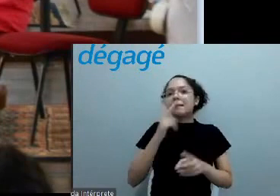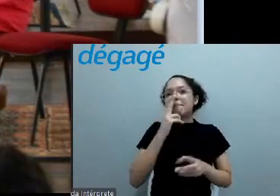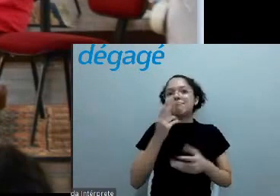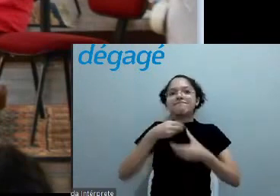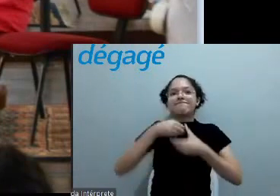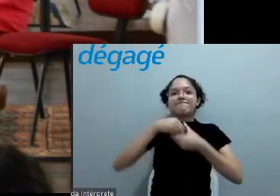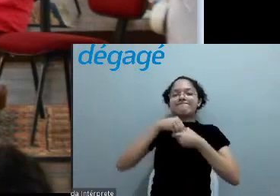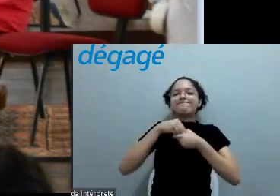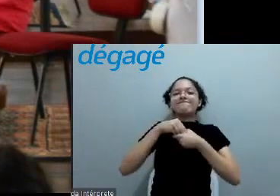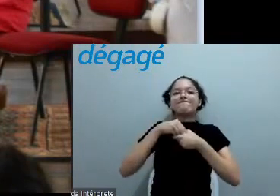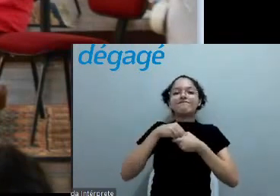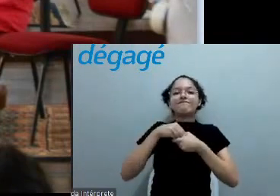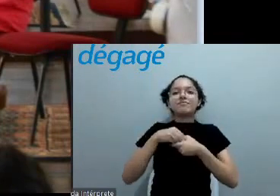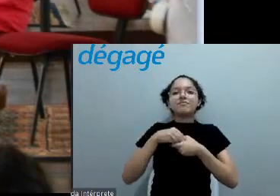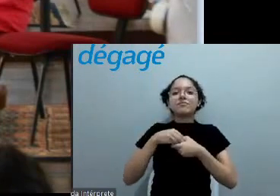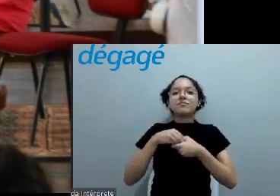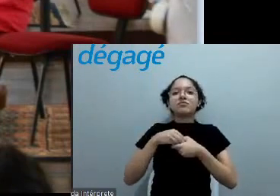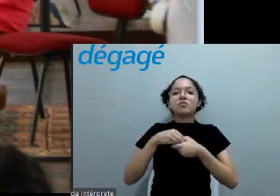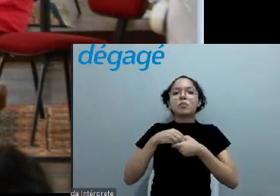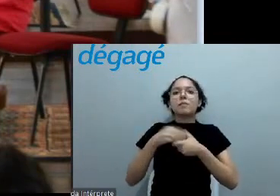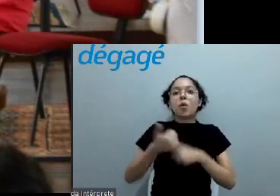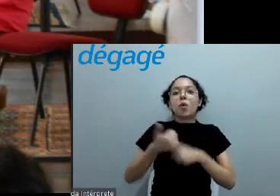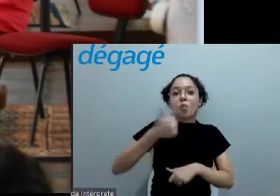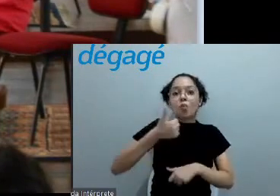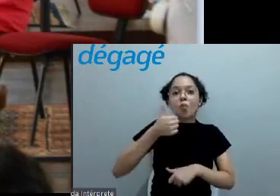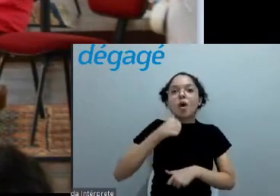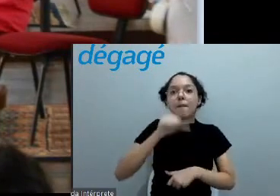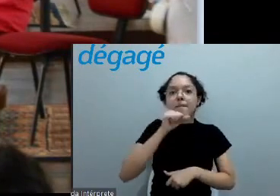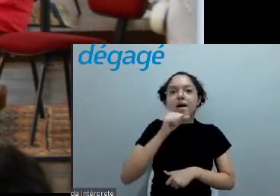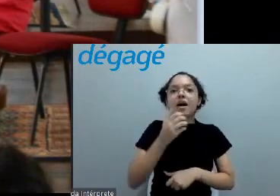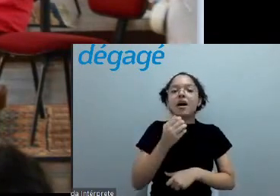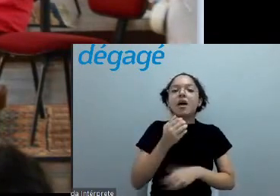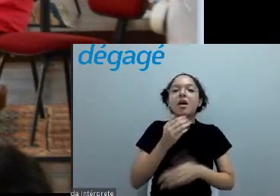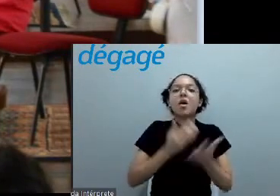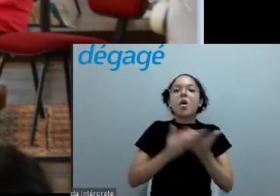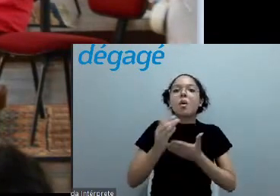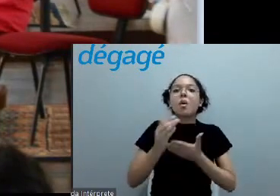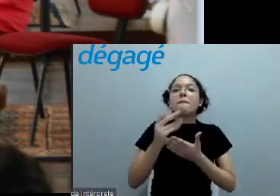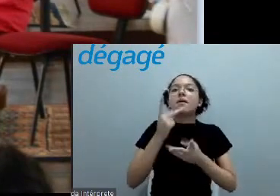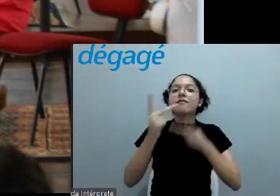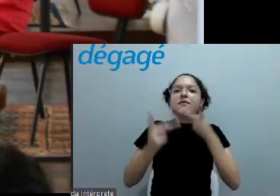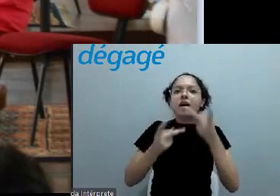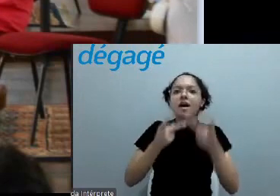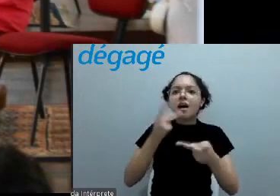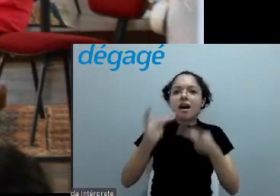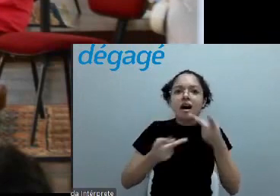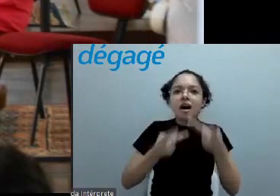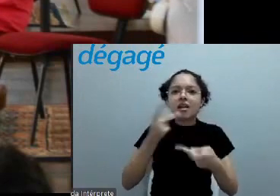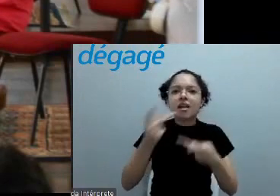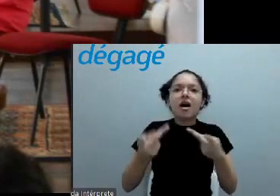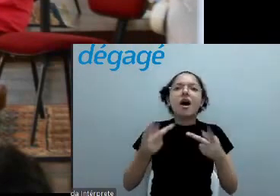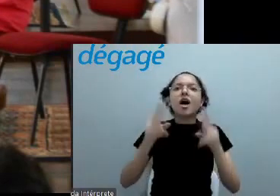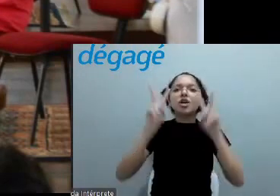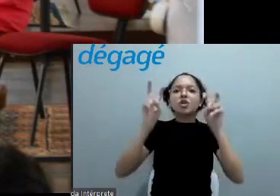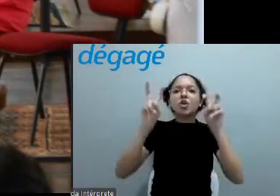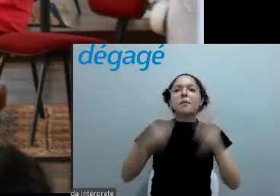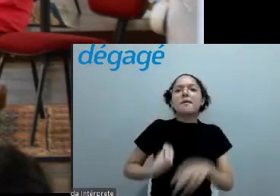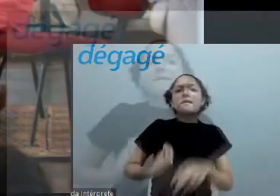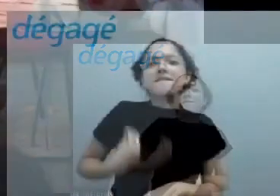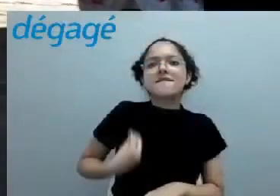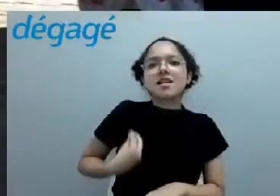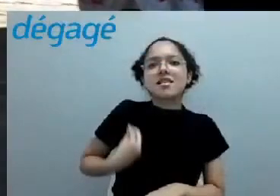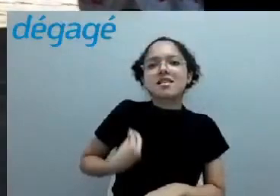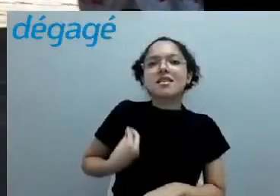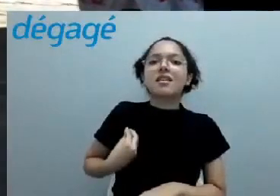primeiro relato, aí uma pessoa começou, pelo que eu me lembro, uma pessoa falou: "Ah, eu gostava muito de chupar manga." Aí começou com